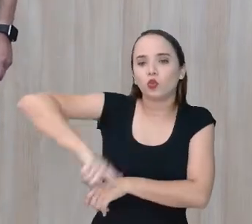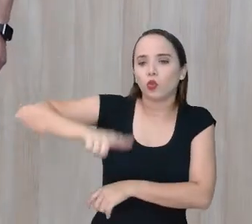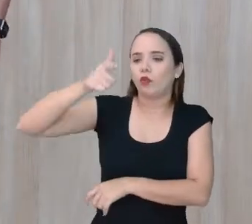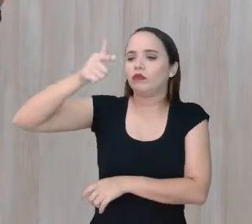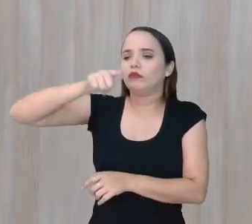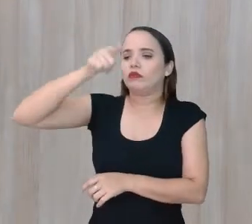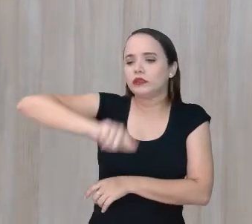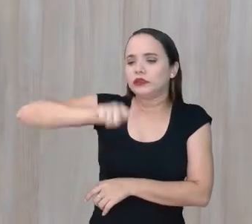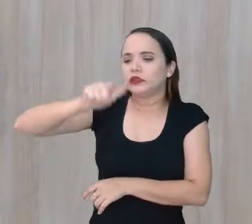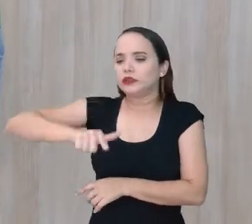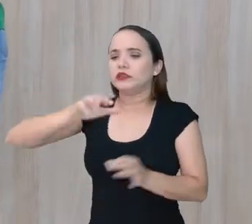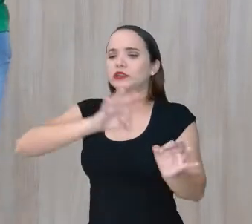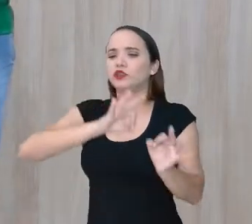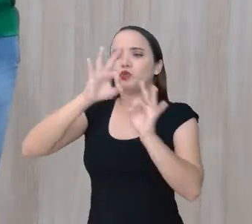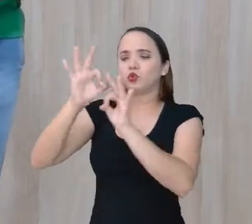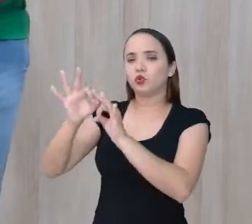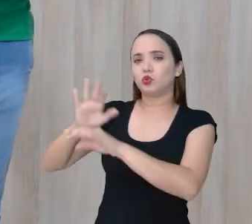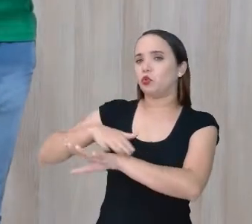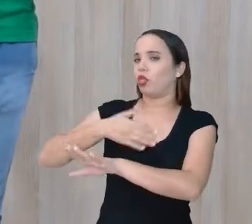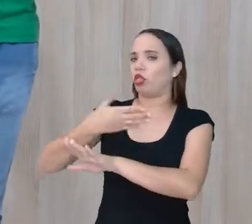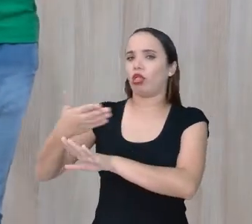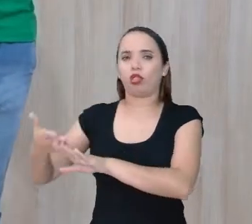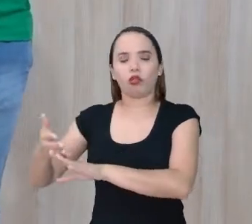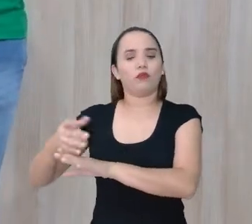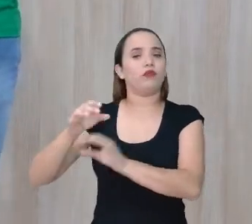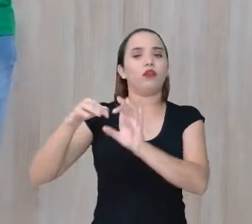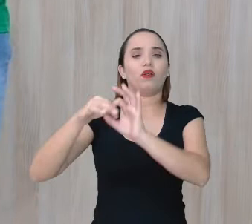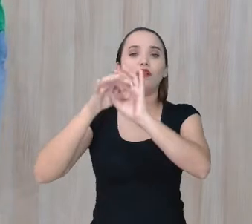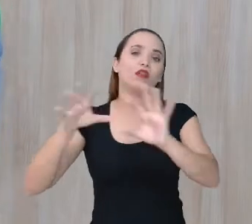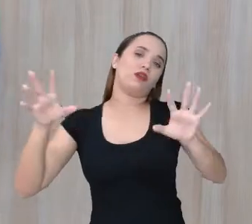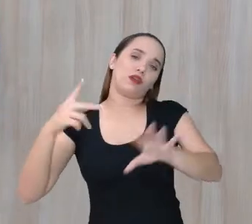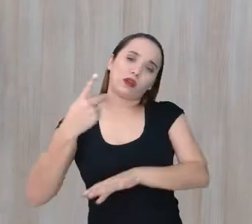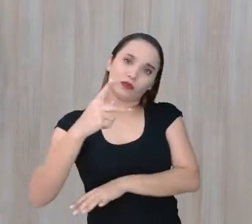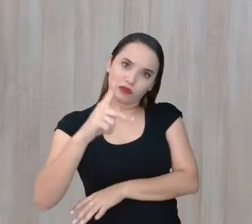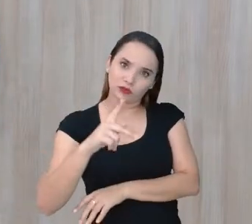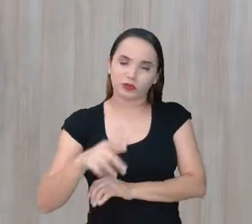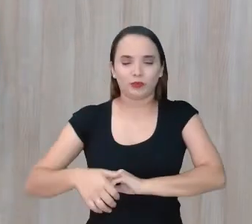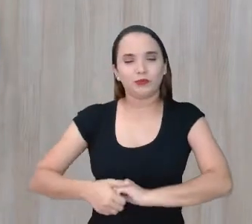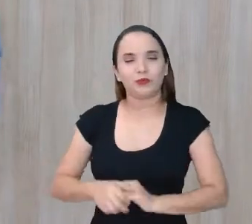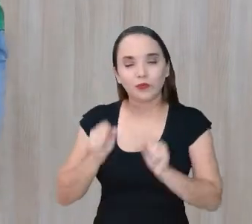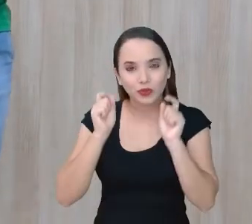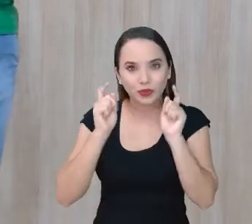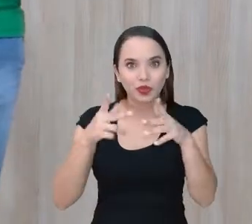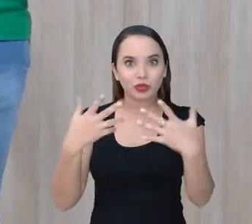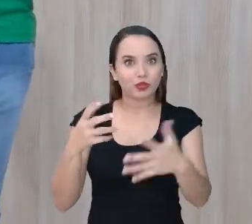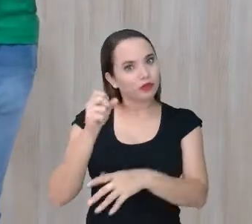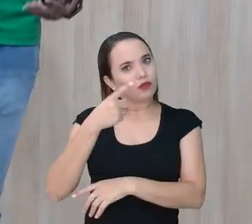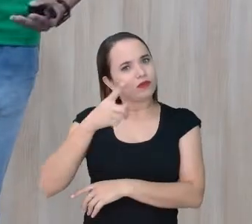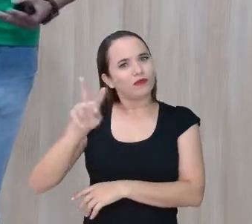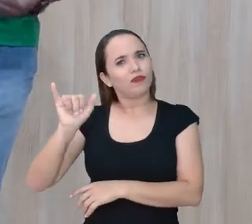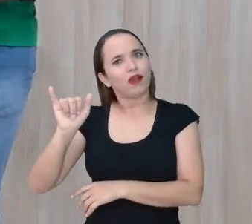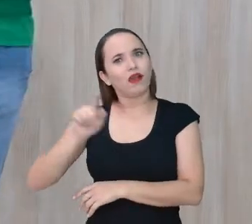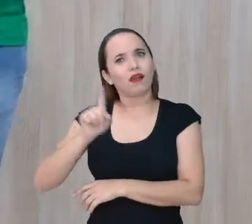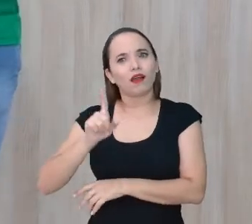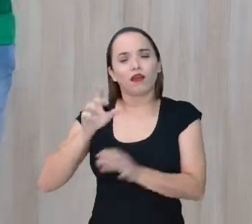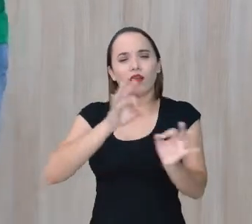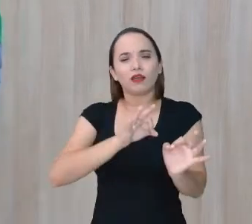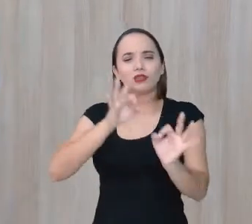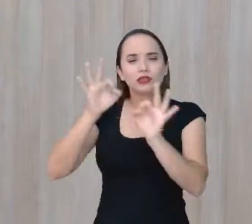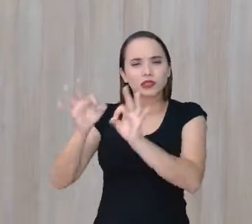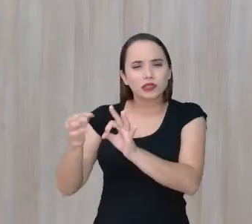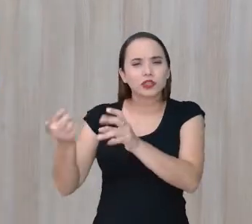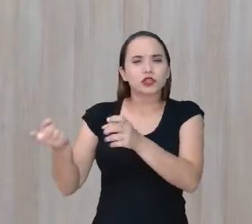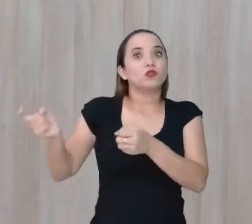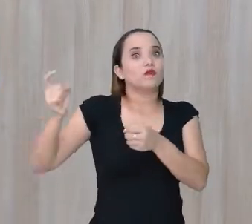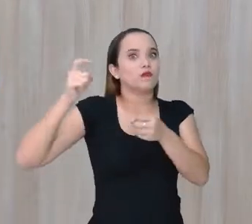vezes você quiser, a hora que você quiser, onde você estiver, certo? Então, lá tenta dar uma assistida, uma revisada nas